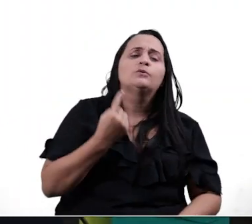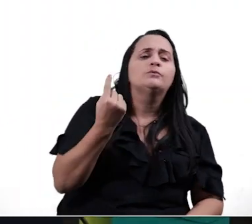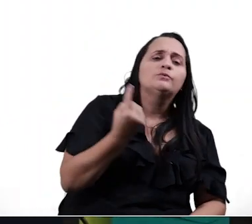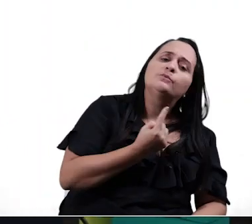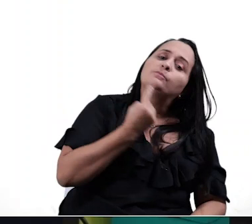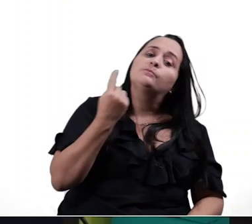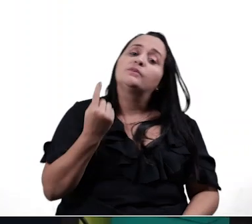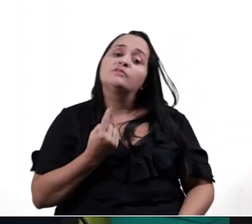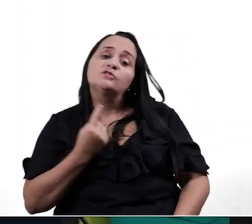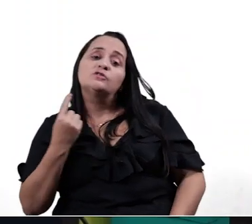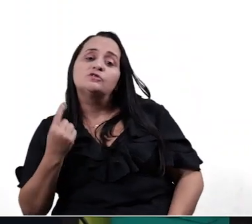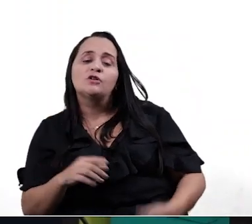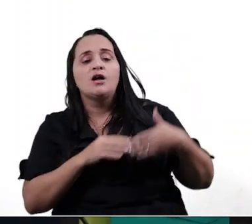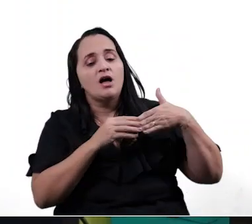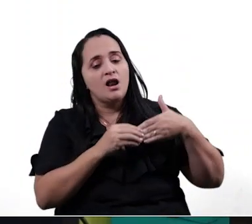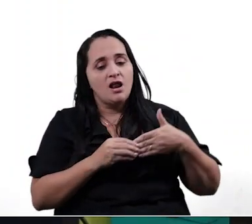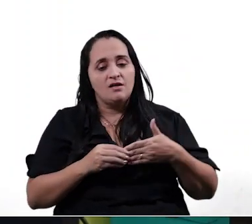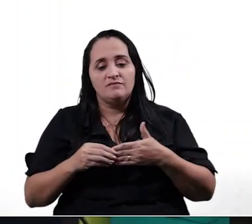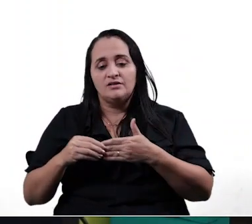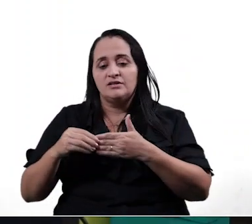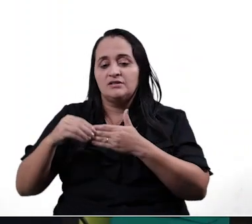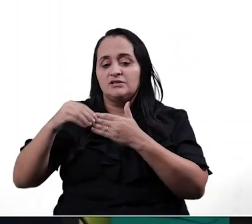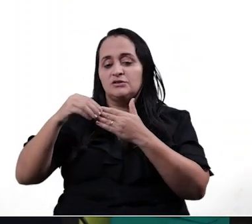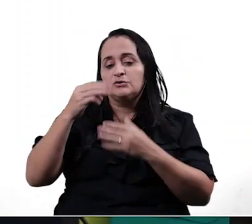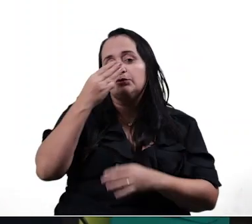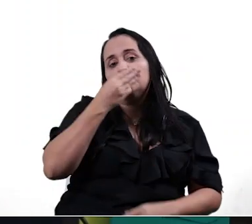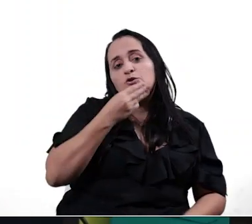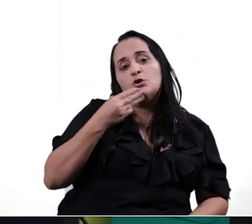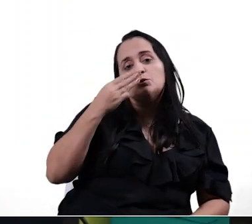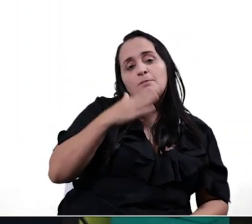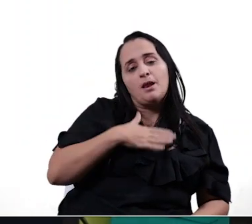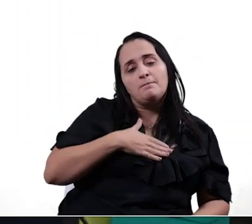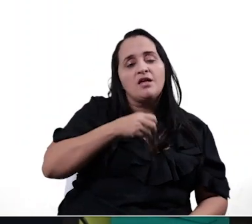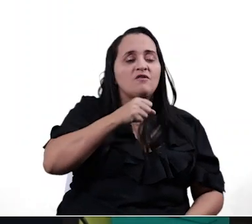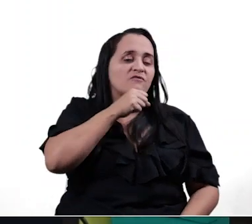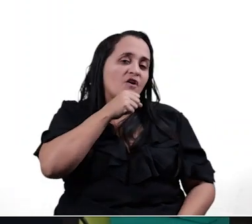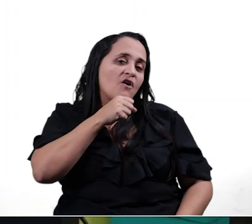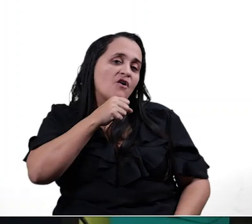eu vou bem sozinha, levar estes doces para a